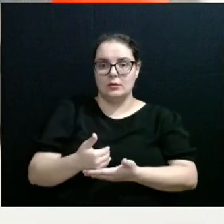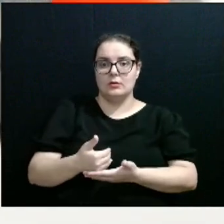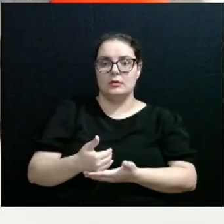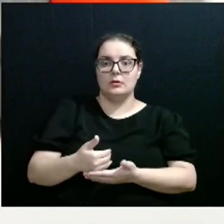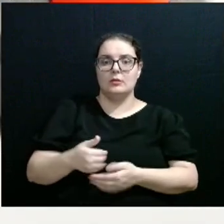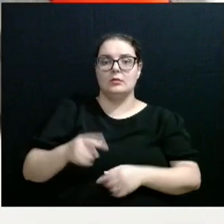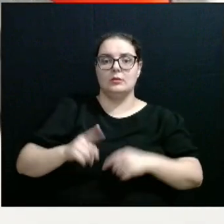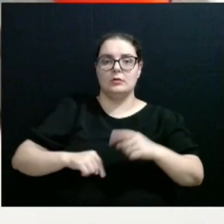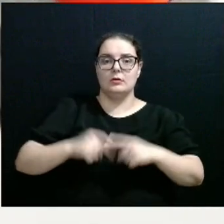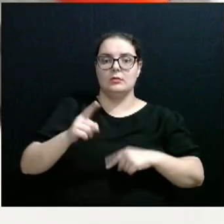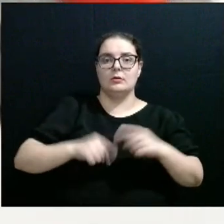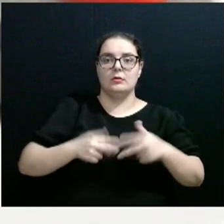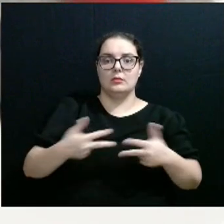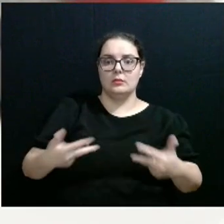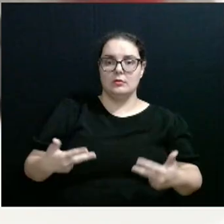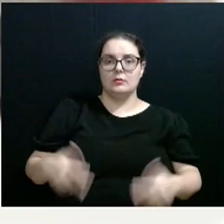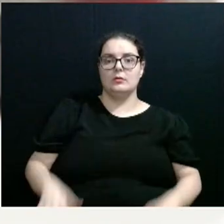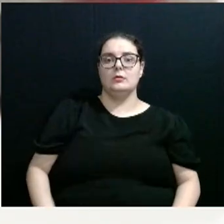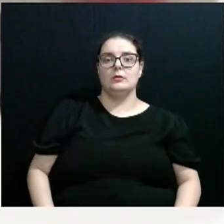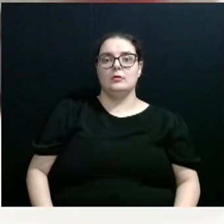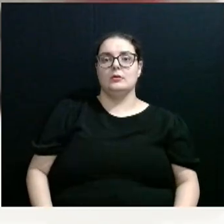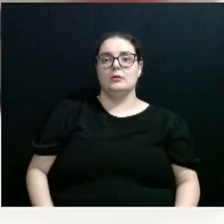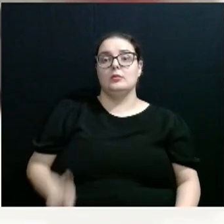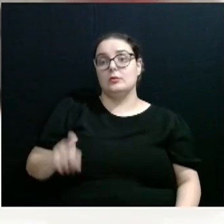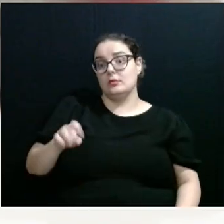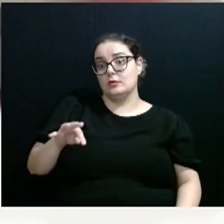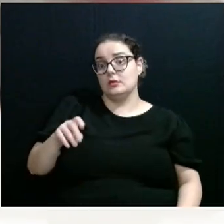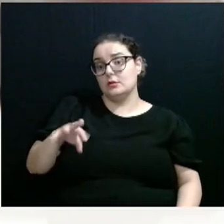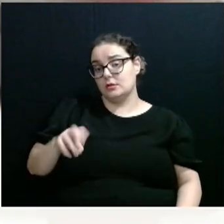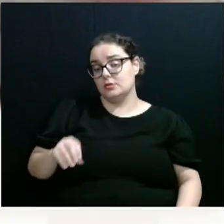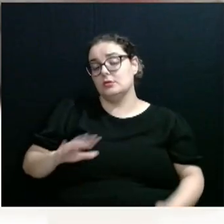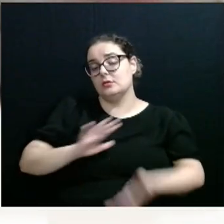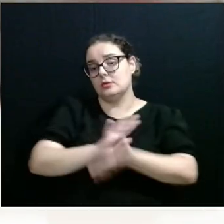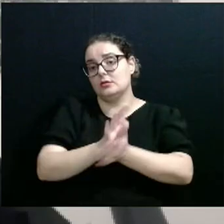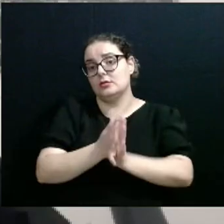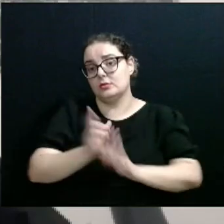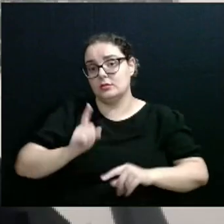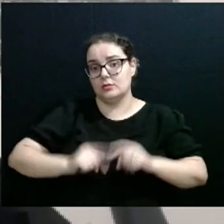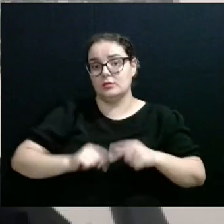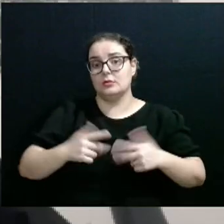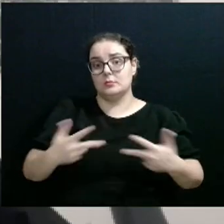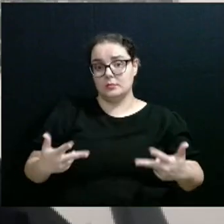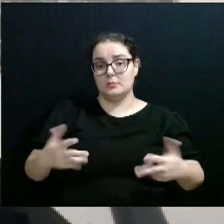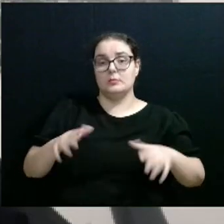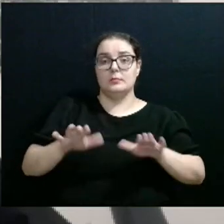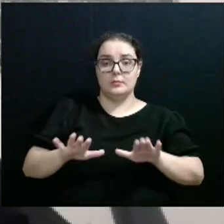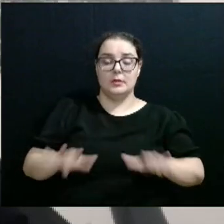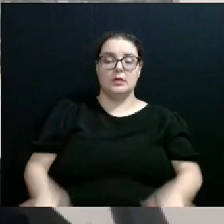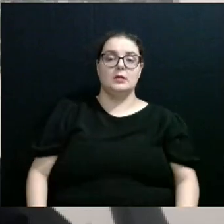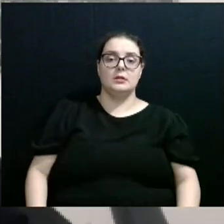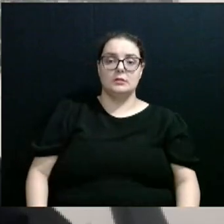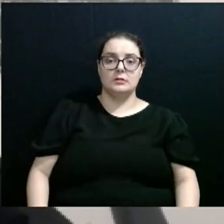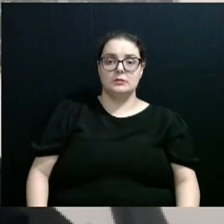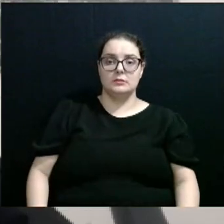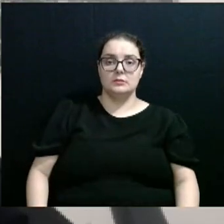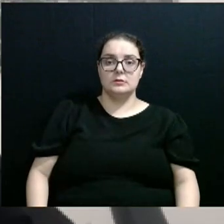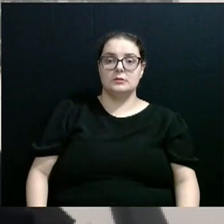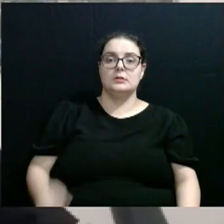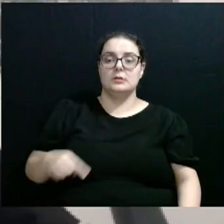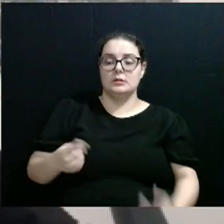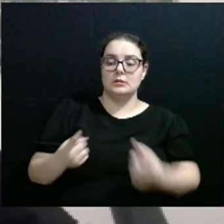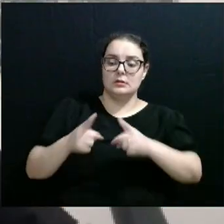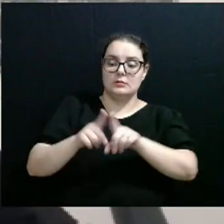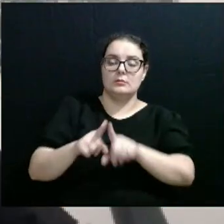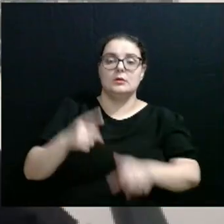e o destino natural seria a destruição desses equipamentos. Mas nessa parceria a gente tem pensado